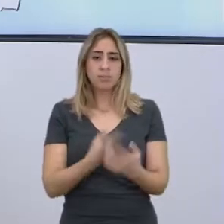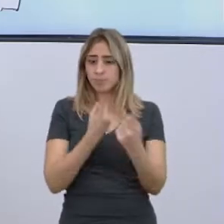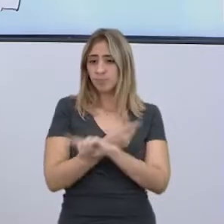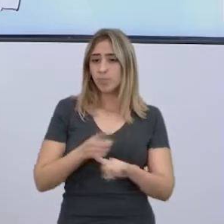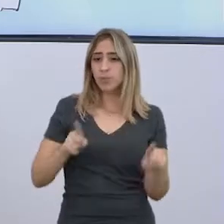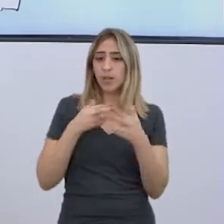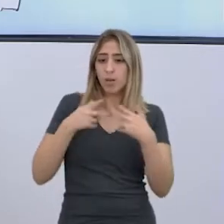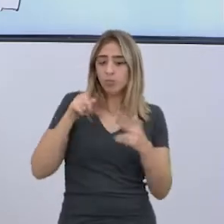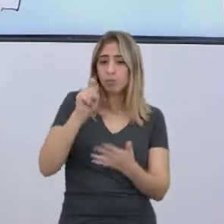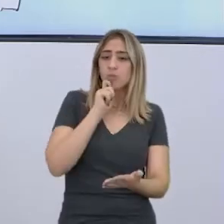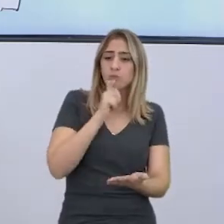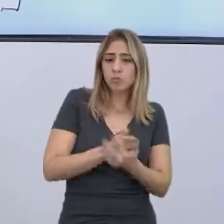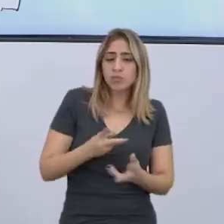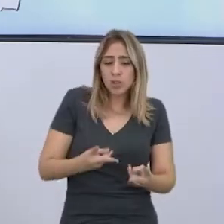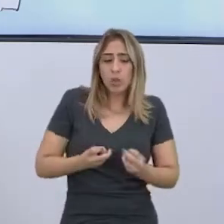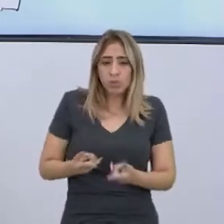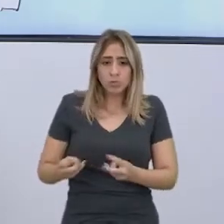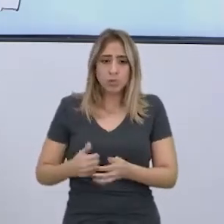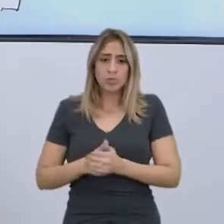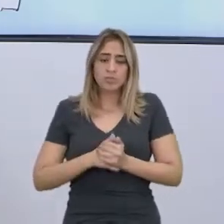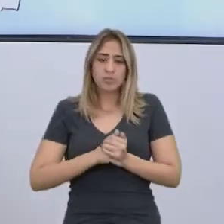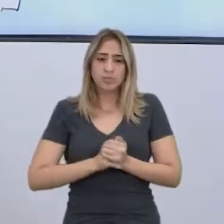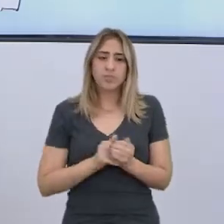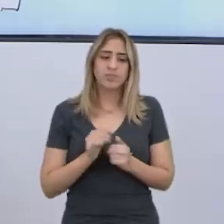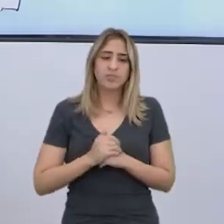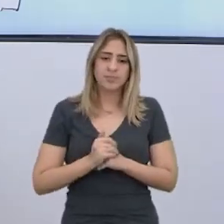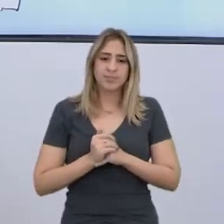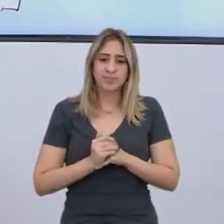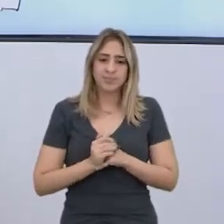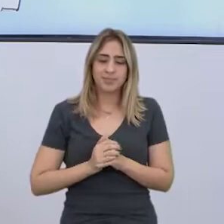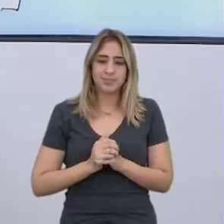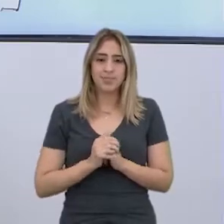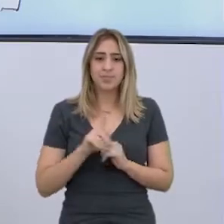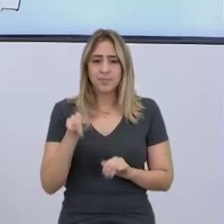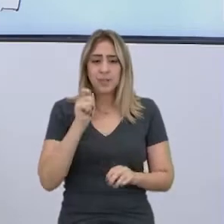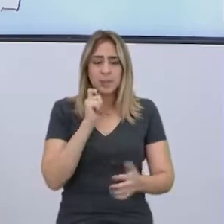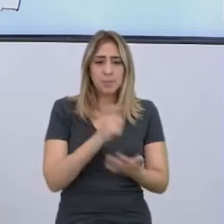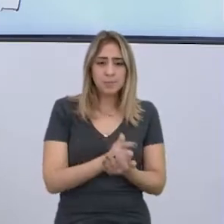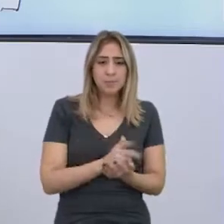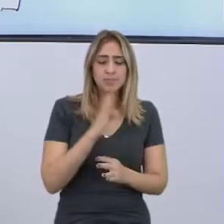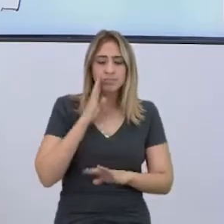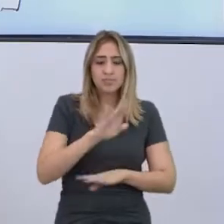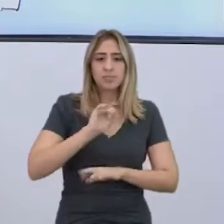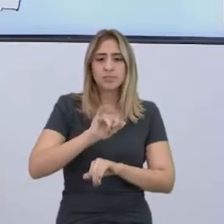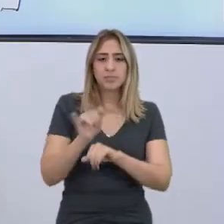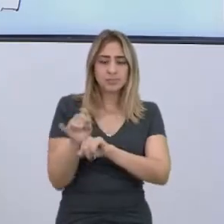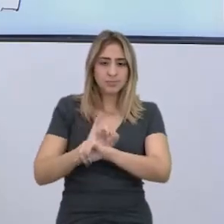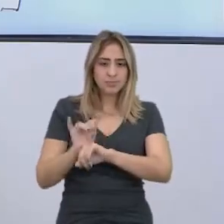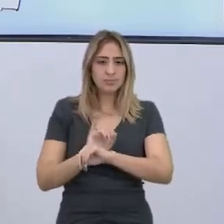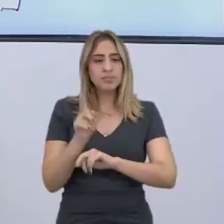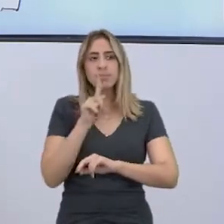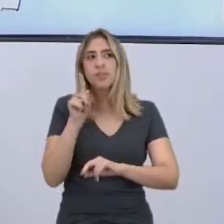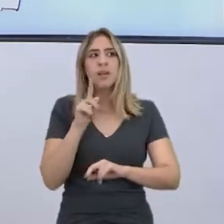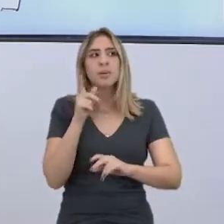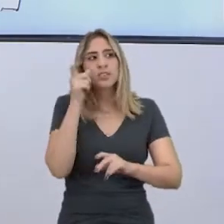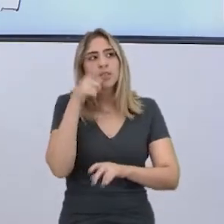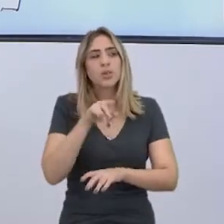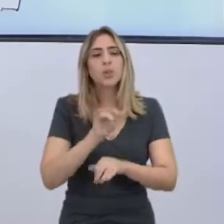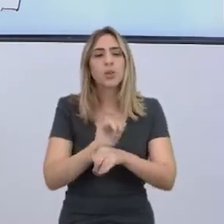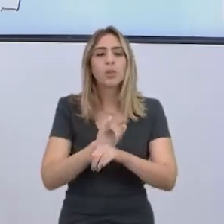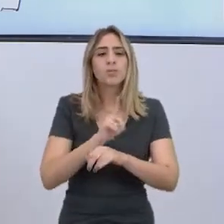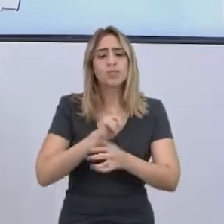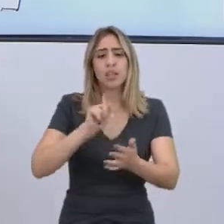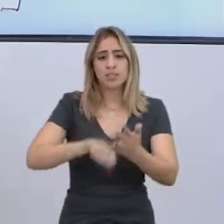Música é algo que você consome. Mesmo que você não esteja pagando diretamente pro YouTube. Você não tá pagando pra assistir o YouTube. Às vezes você